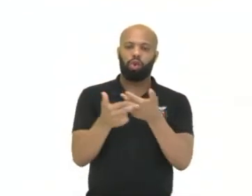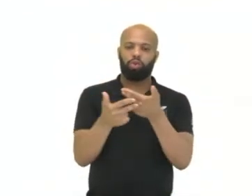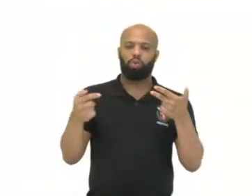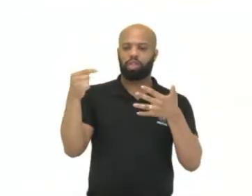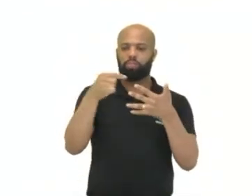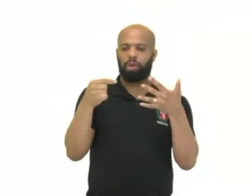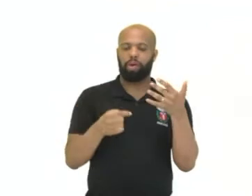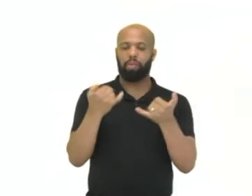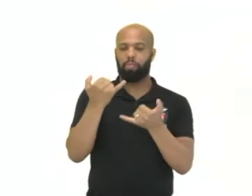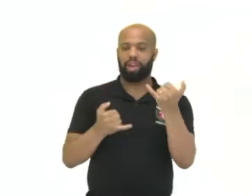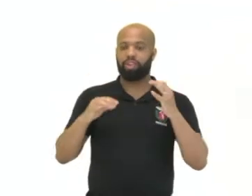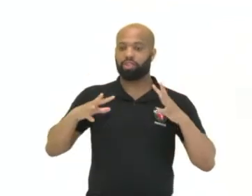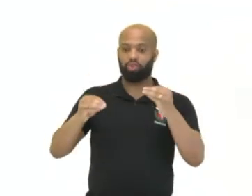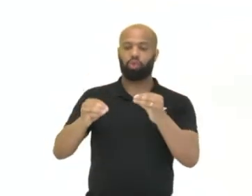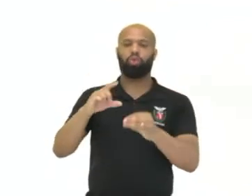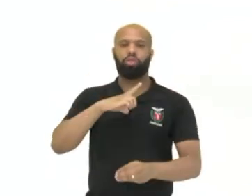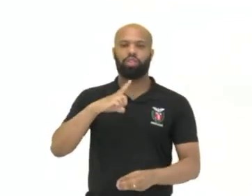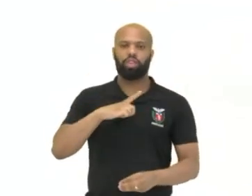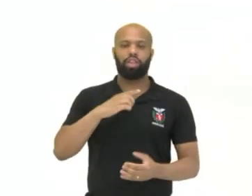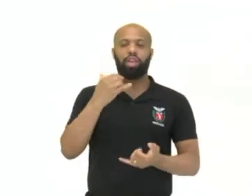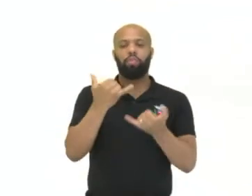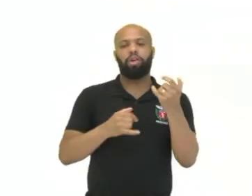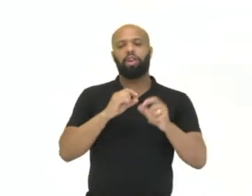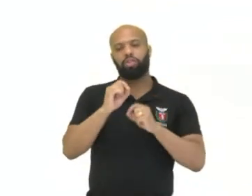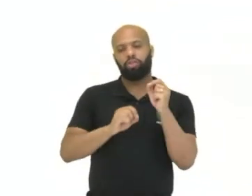alguns indivíduos em párias sociais.